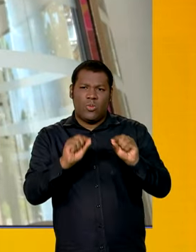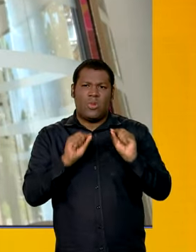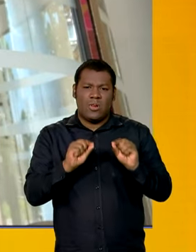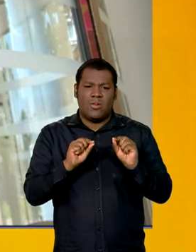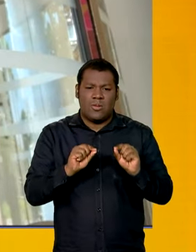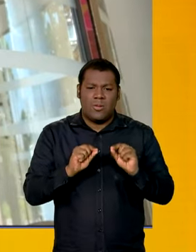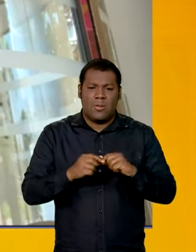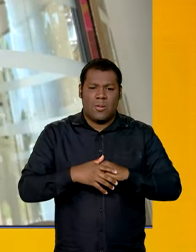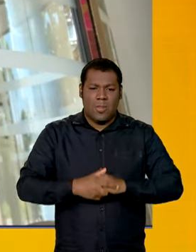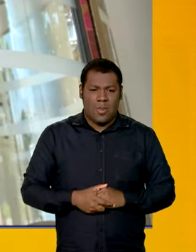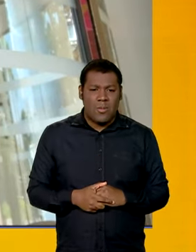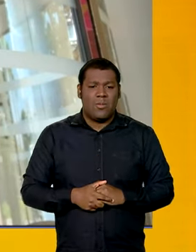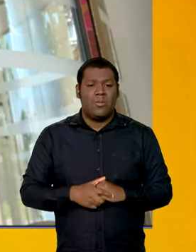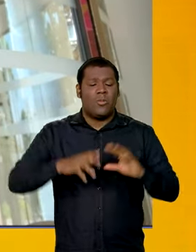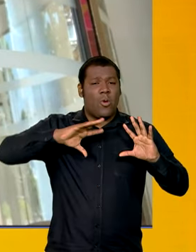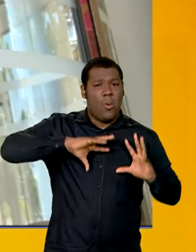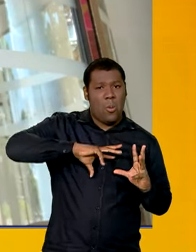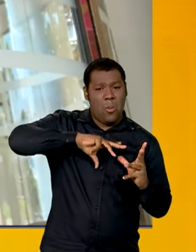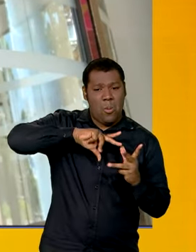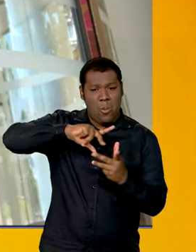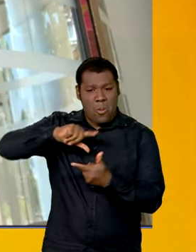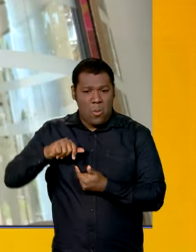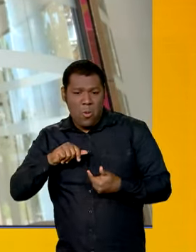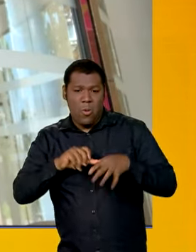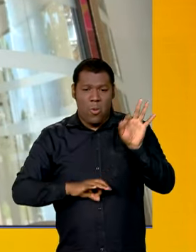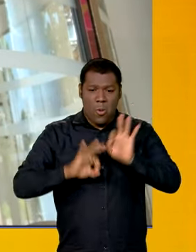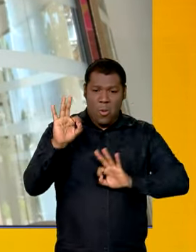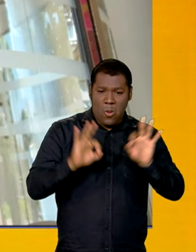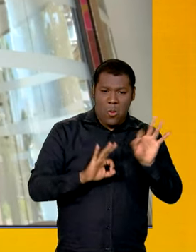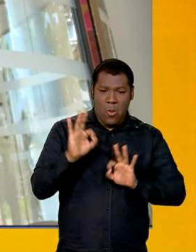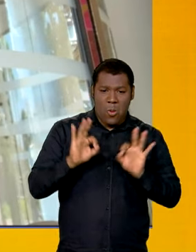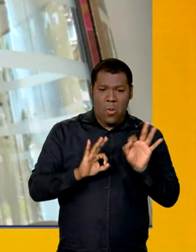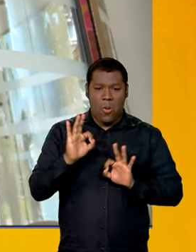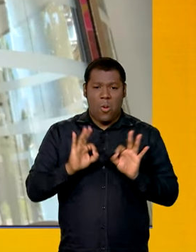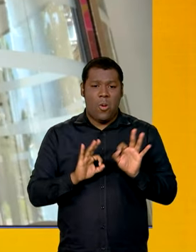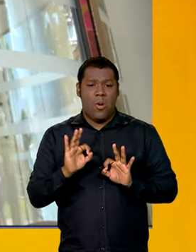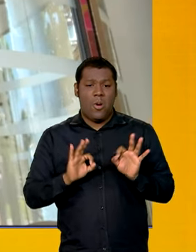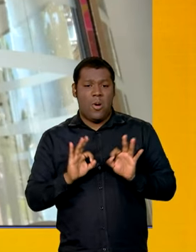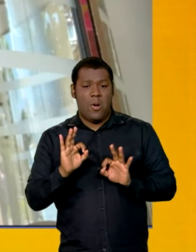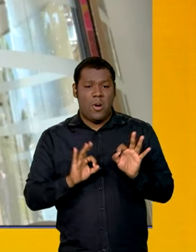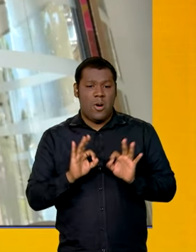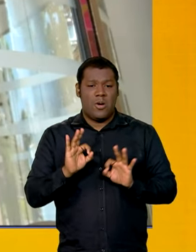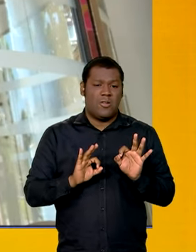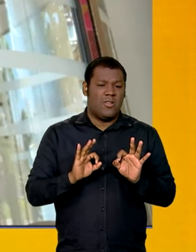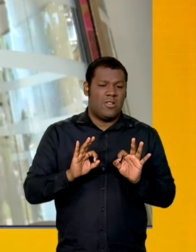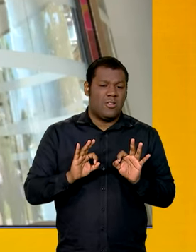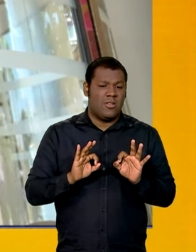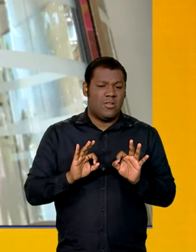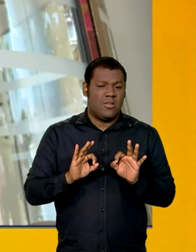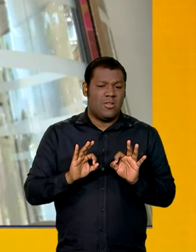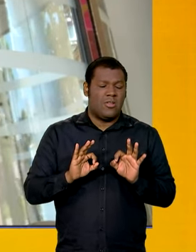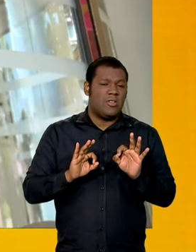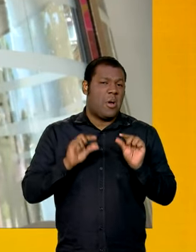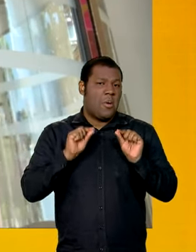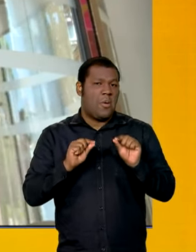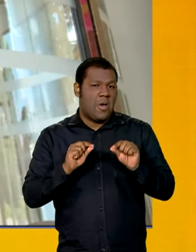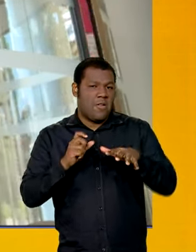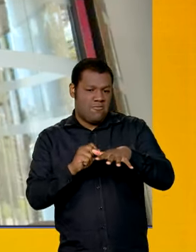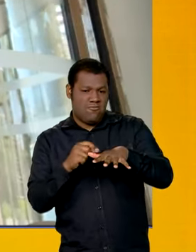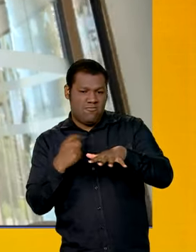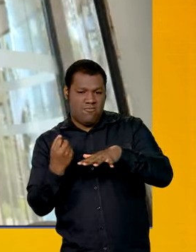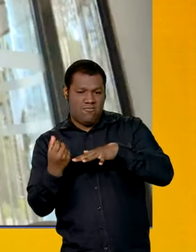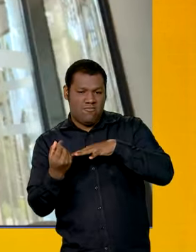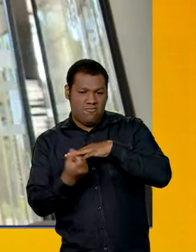movimento global, internacional, organizado para promover diversos processos de desinformação. Então,